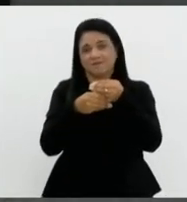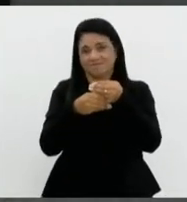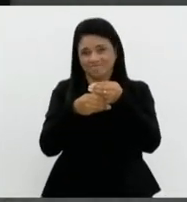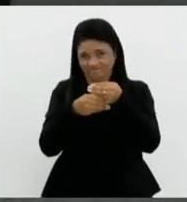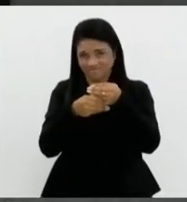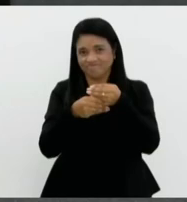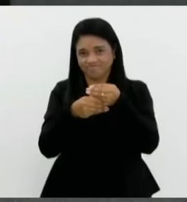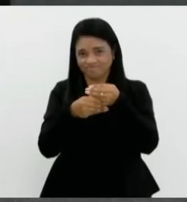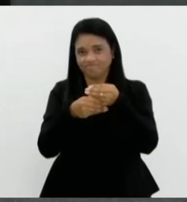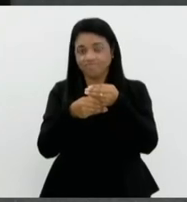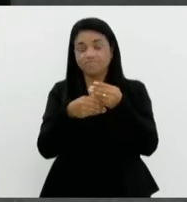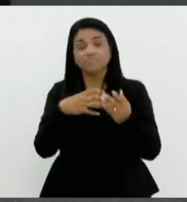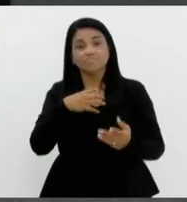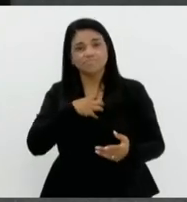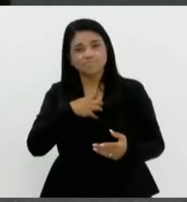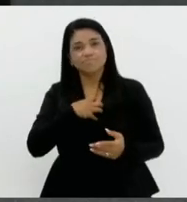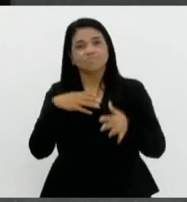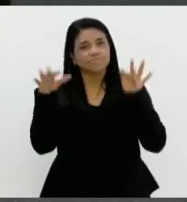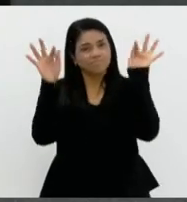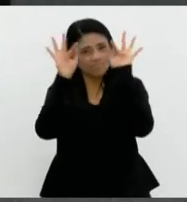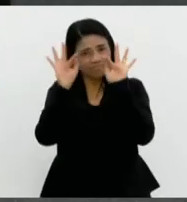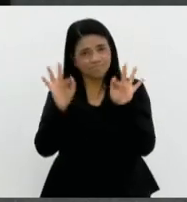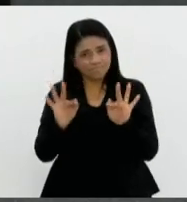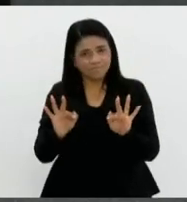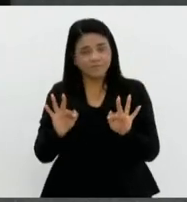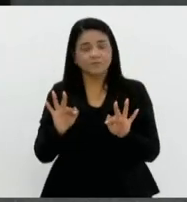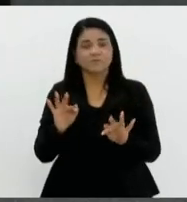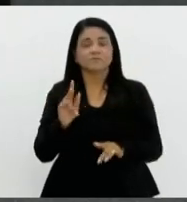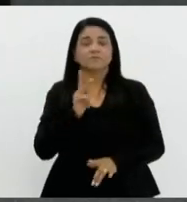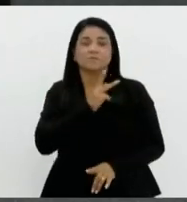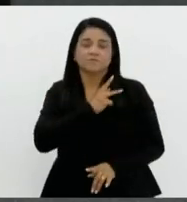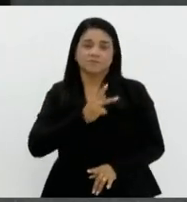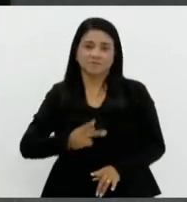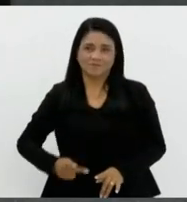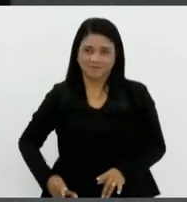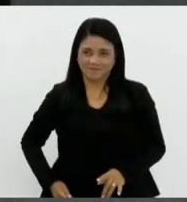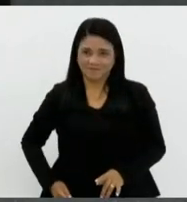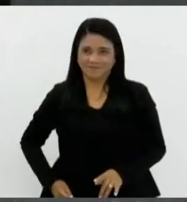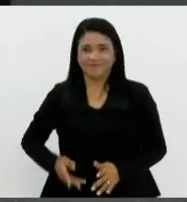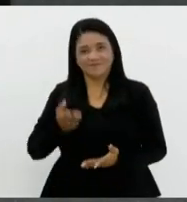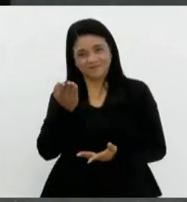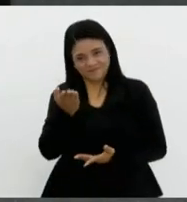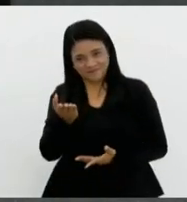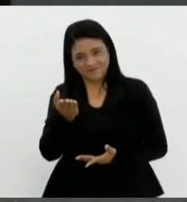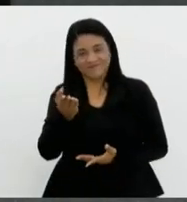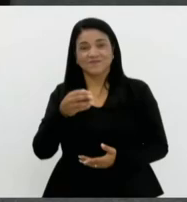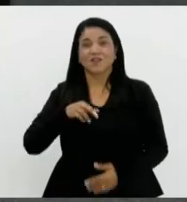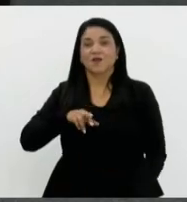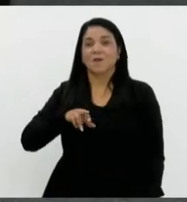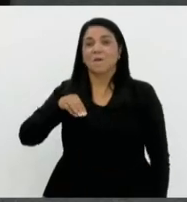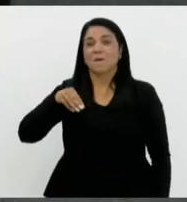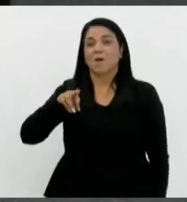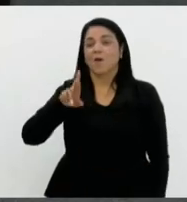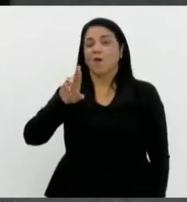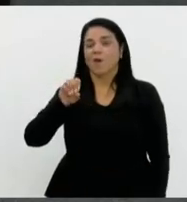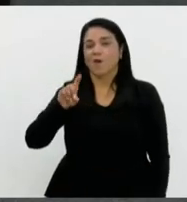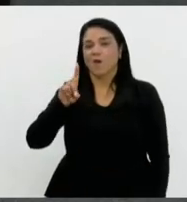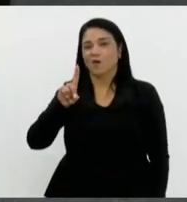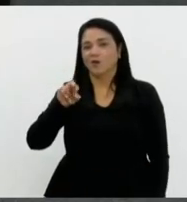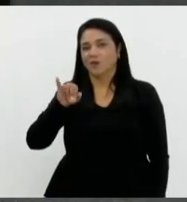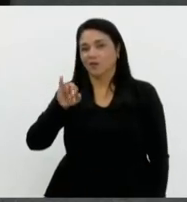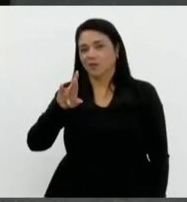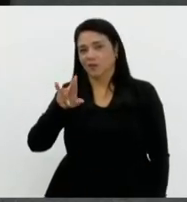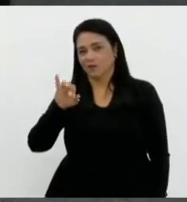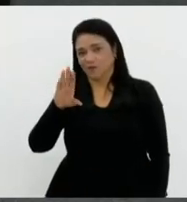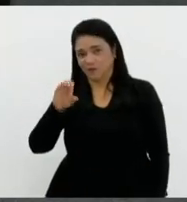E fico feliz, presidente democrático e folião, Rodrigo Bacelar, fico feliz com essa